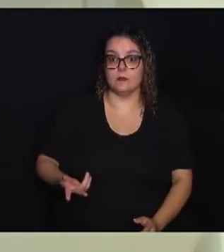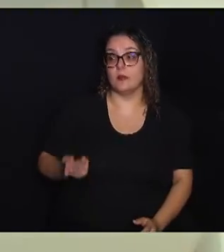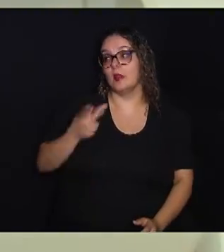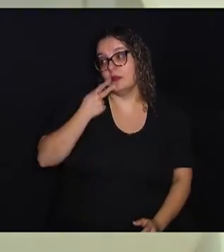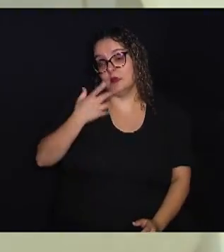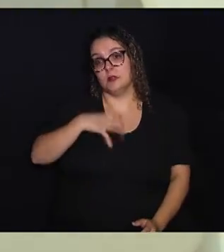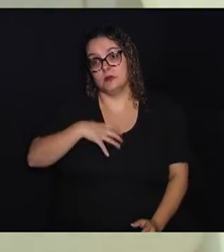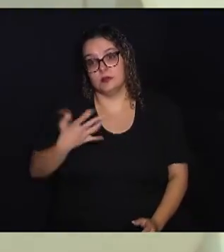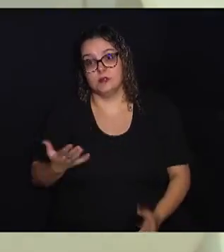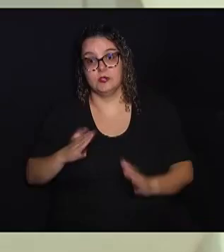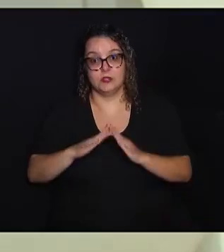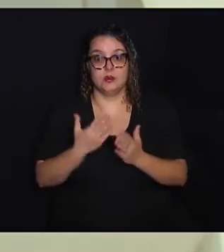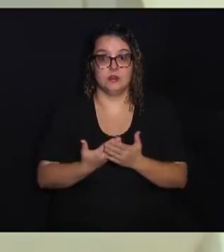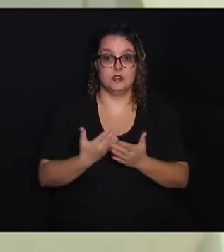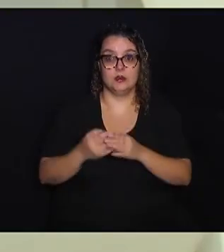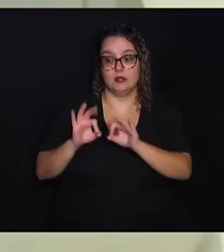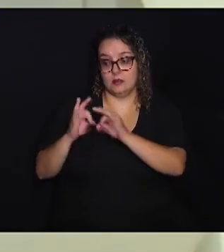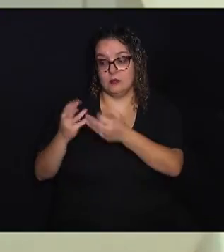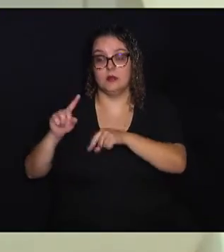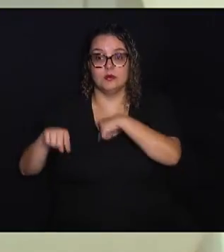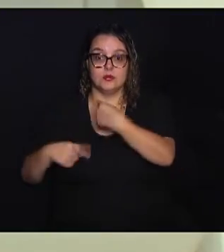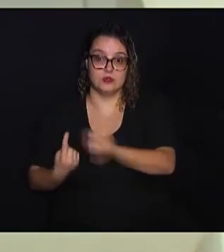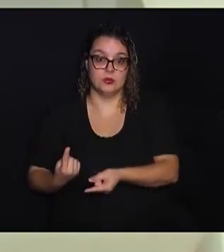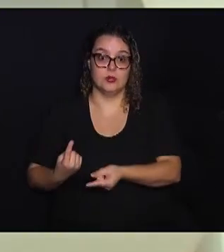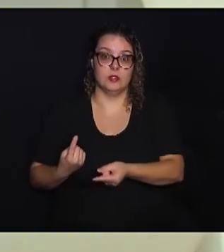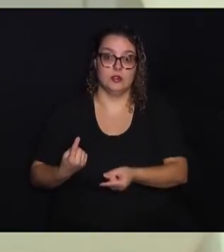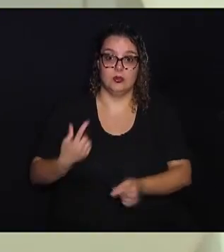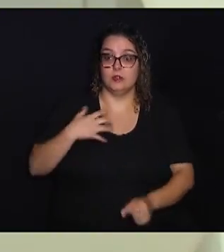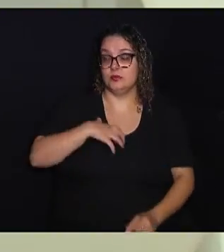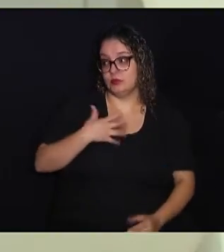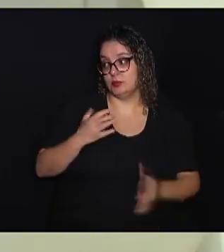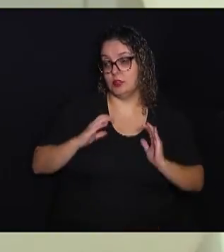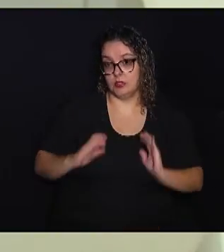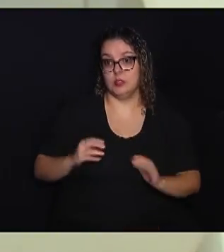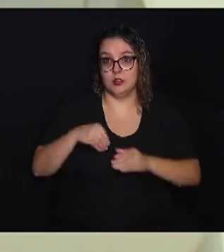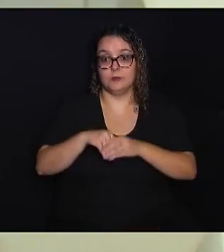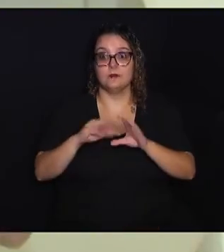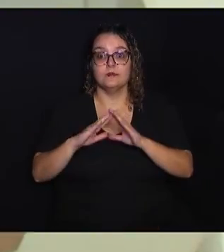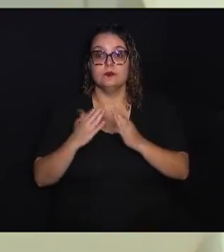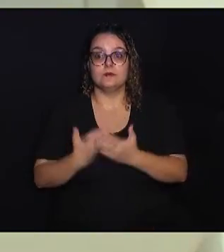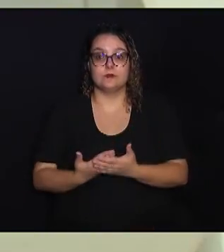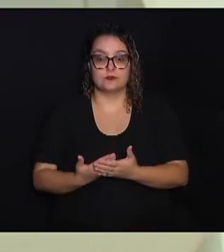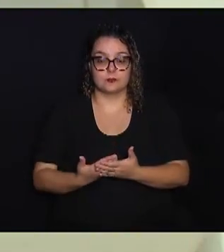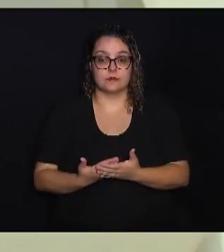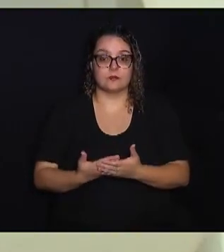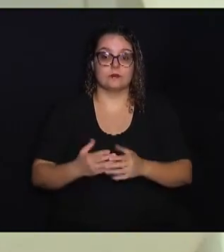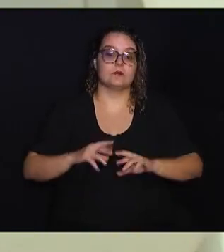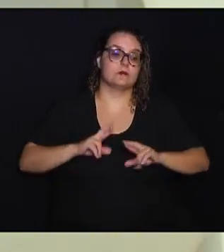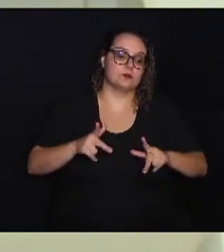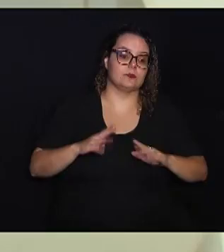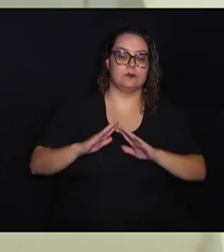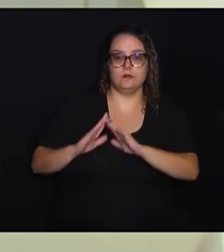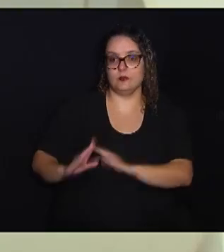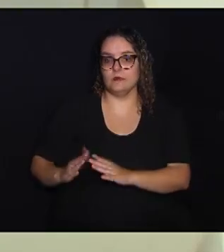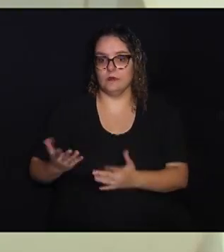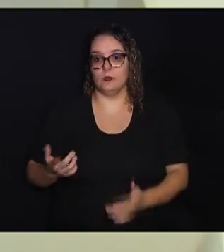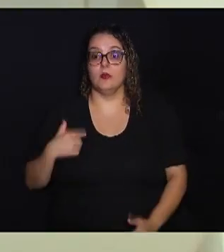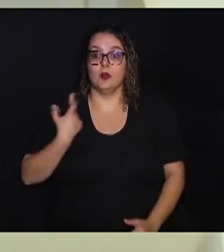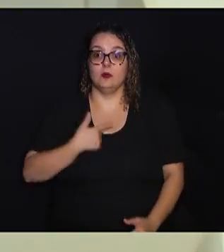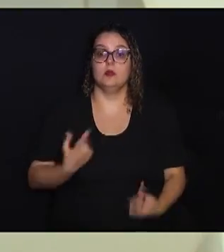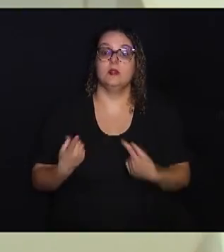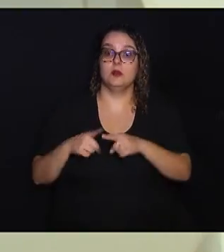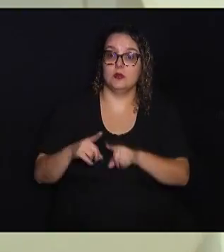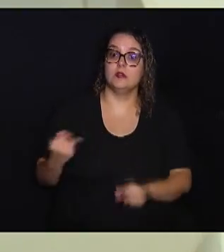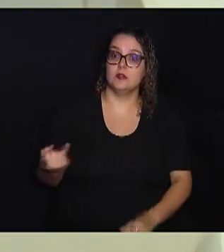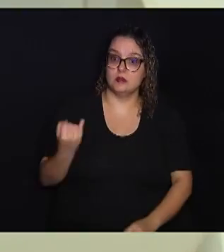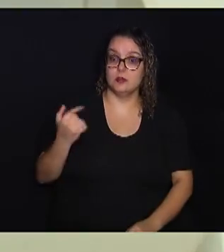forma na escola e a família ter um outro comportamento em casa. Então, para a gente é muito importante essa parceria.